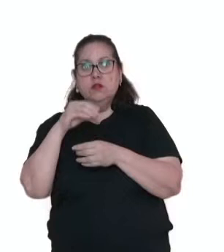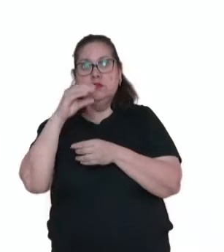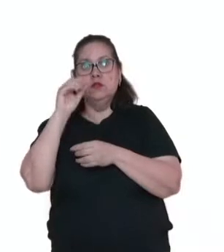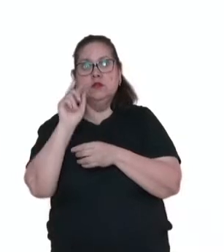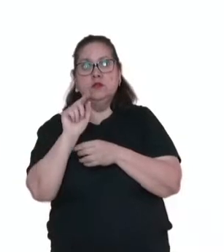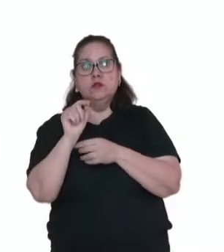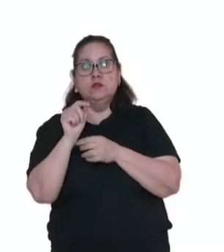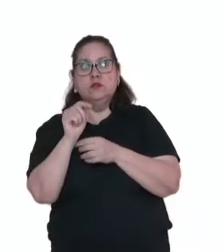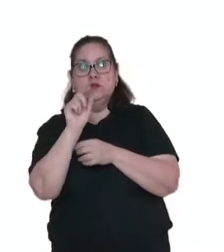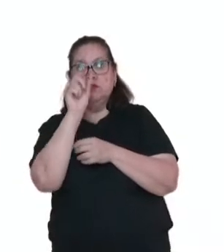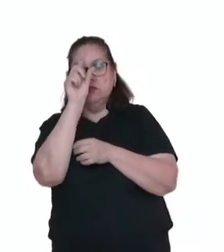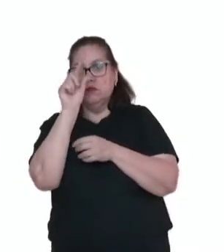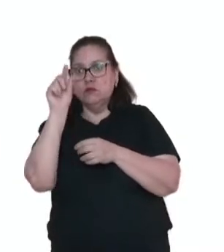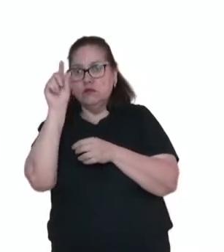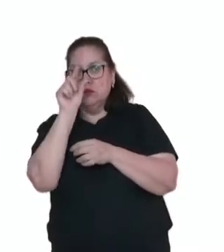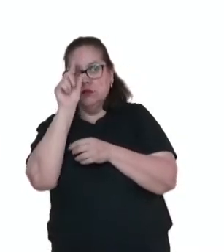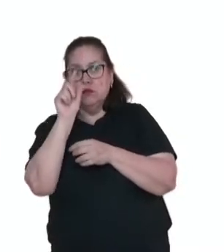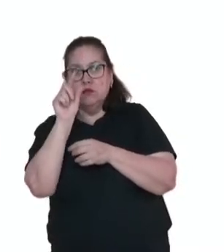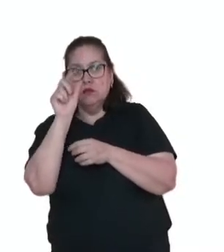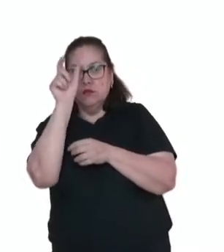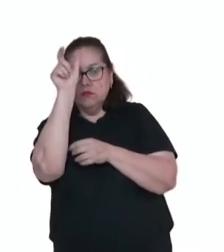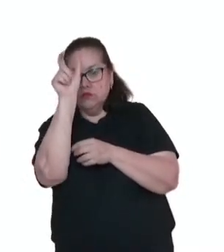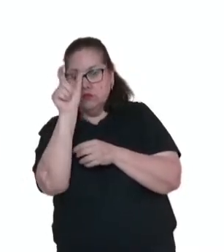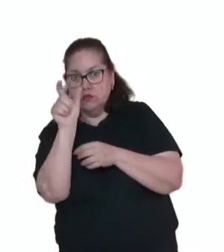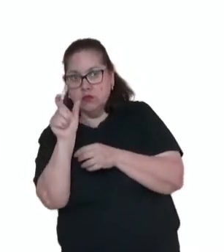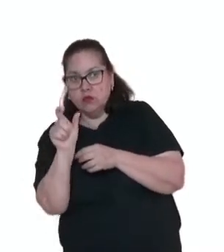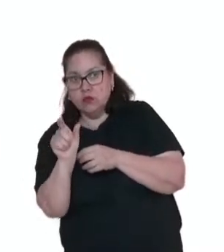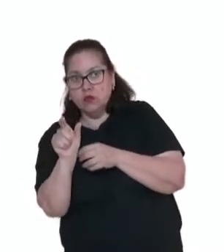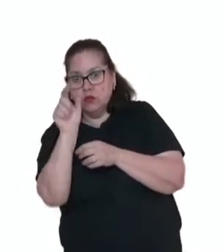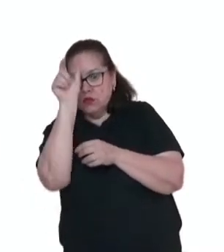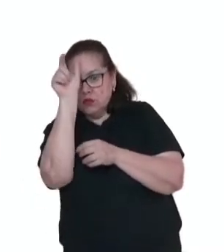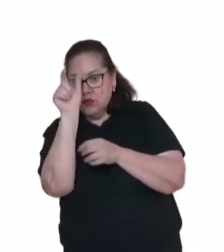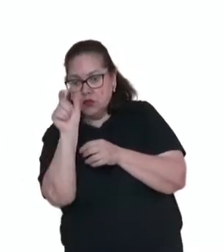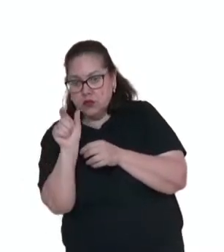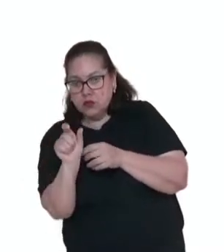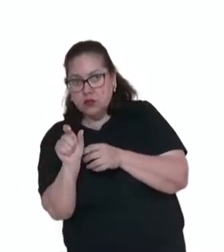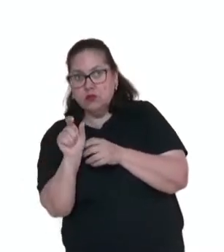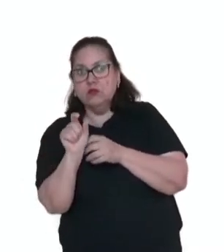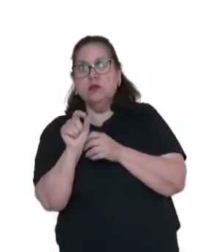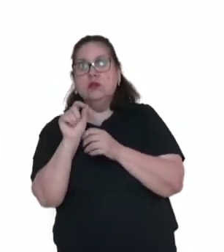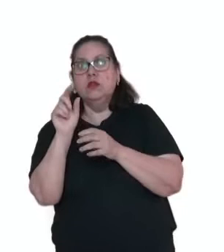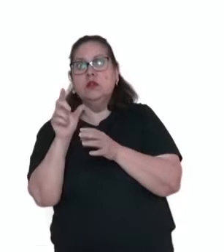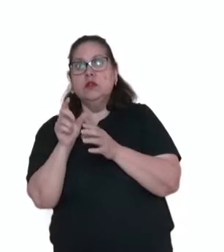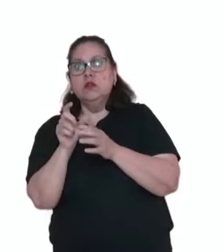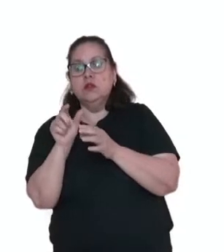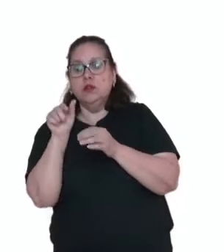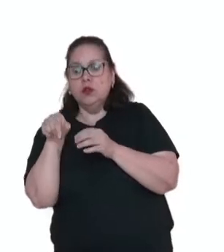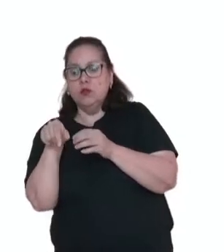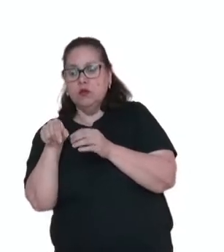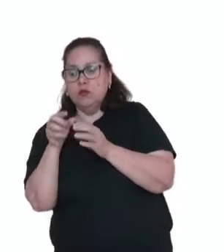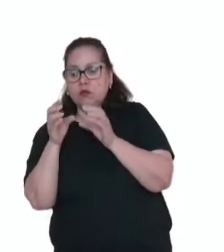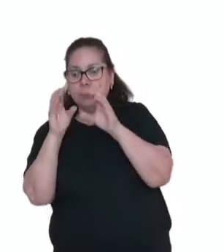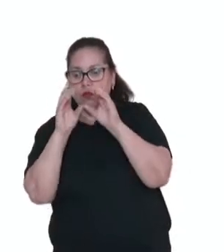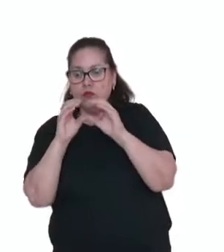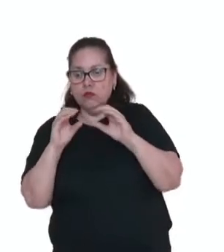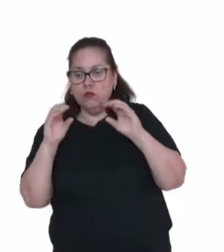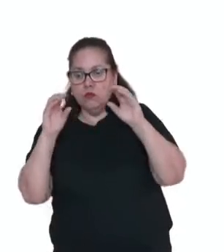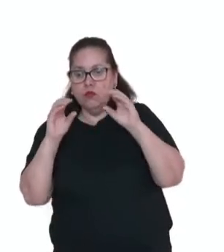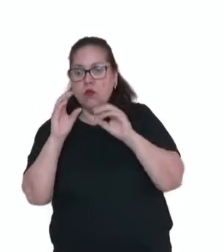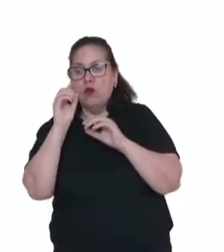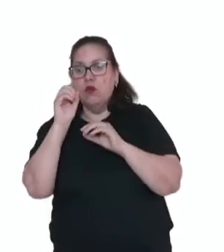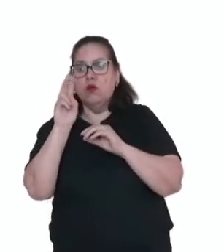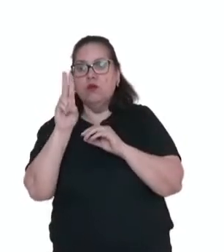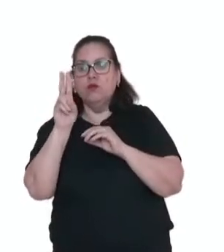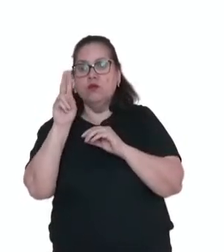pelo estigma aqui em cima, o estilete, que é esse caninho aqui, né? Que leva até o ovário, onde fica os óvulos,